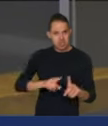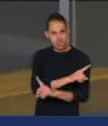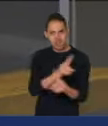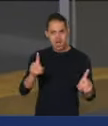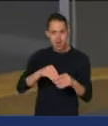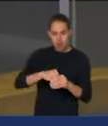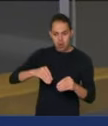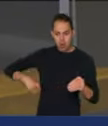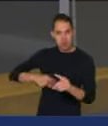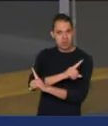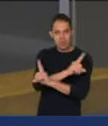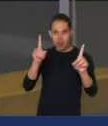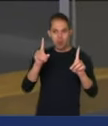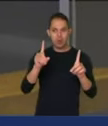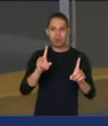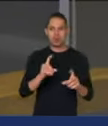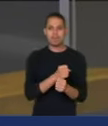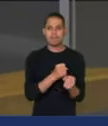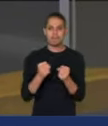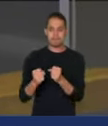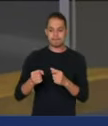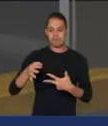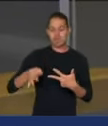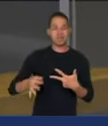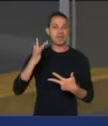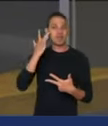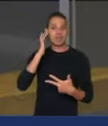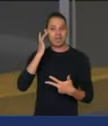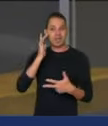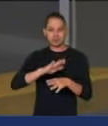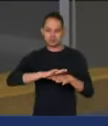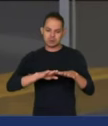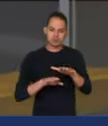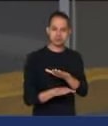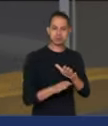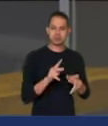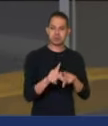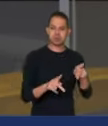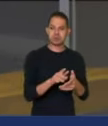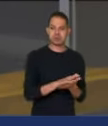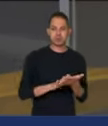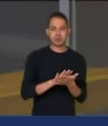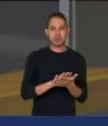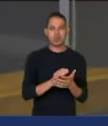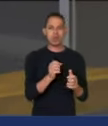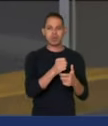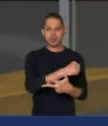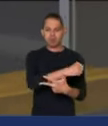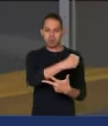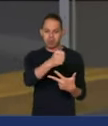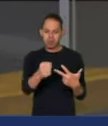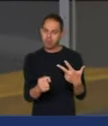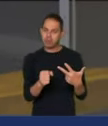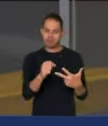ajoelhar a esse poder que acha que pode subjugar a população e os demais poderes. Nós já